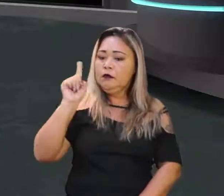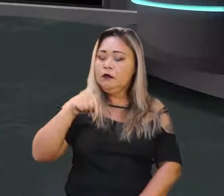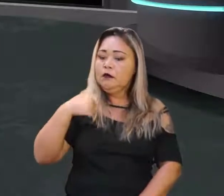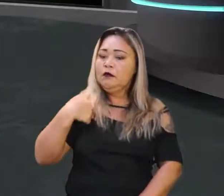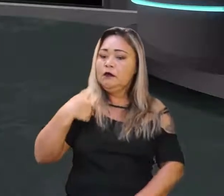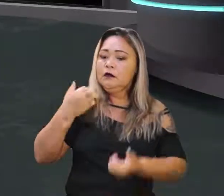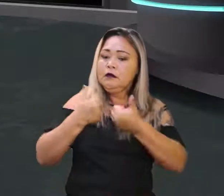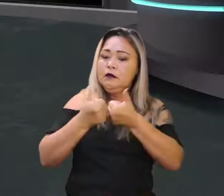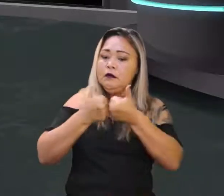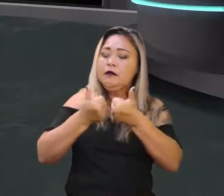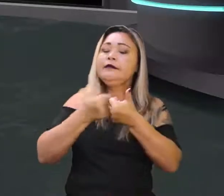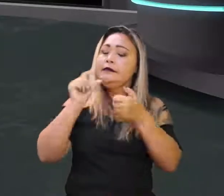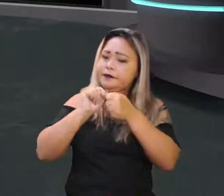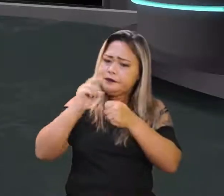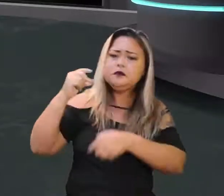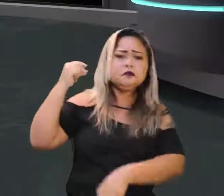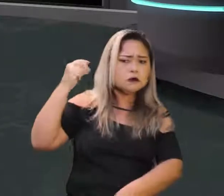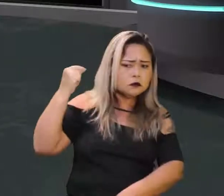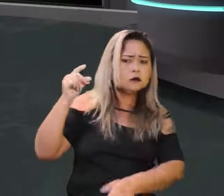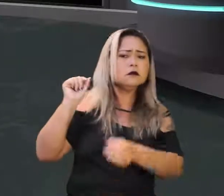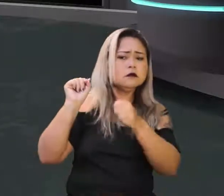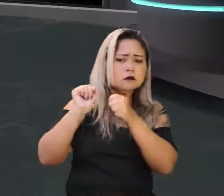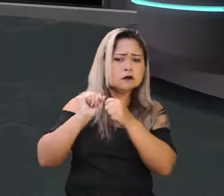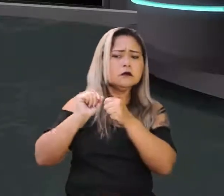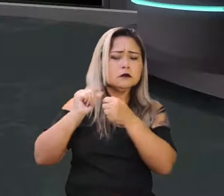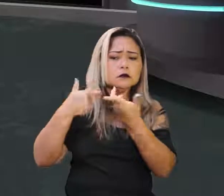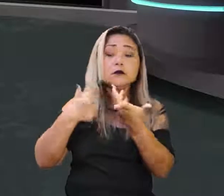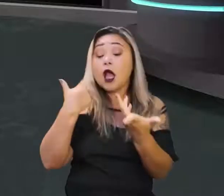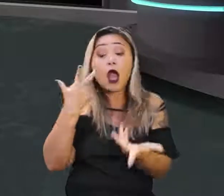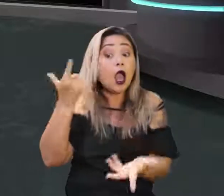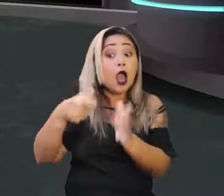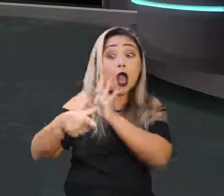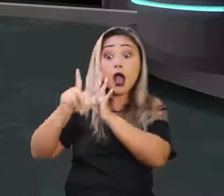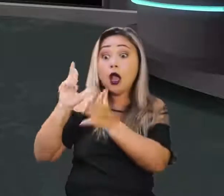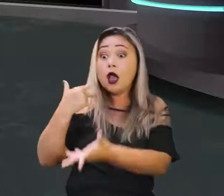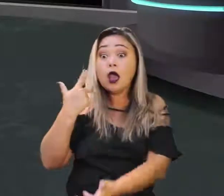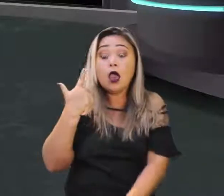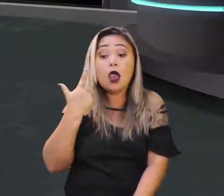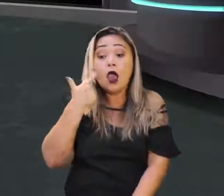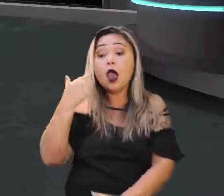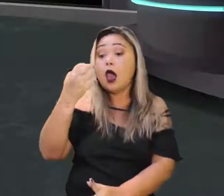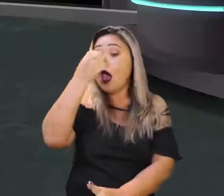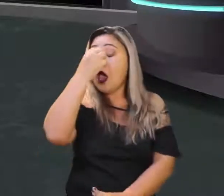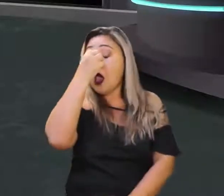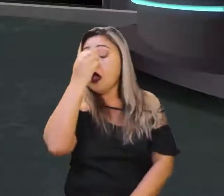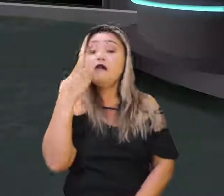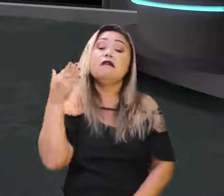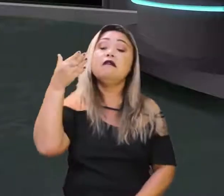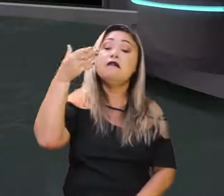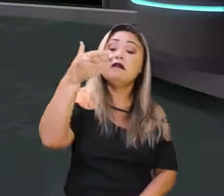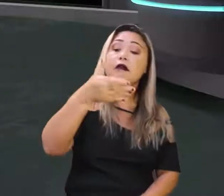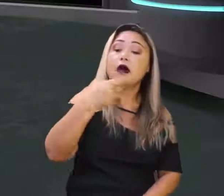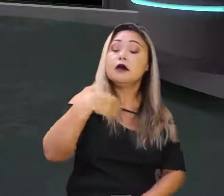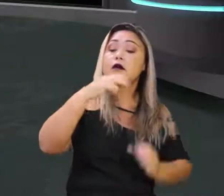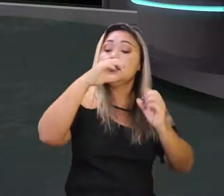estão muito tempo fazendo esse trabalho. Antes era comum, né? O circo, passar de cidade em cidade, agora é menos